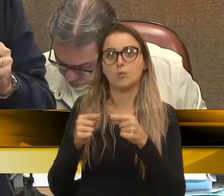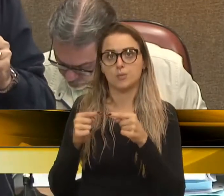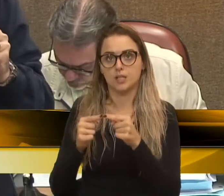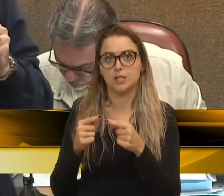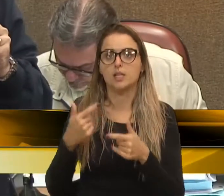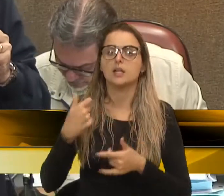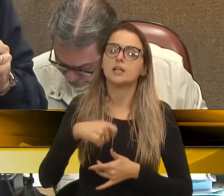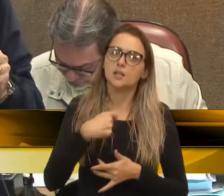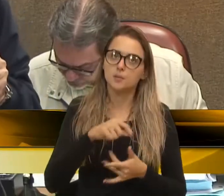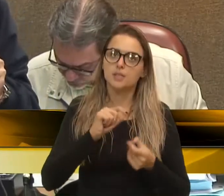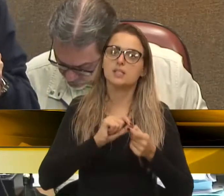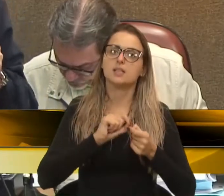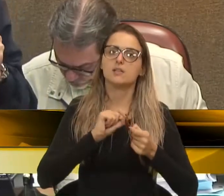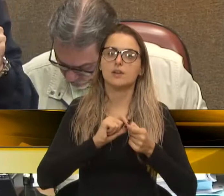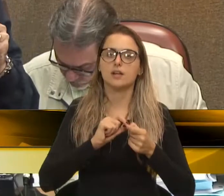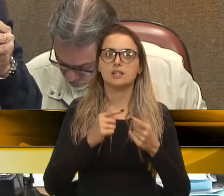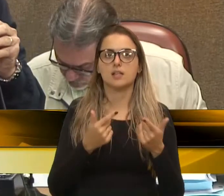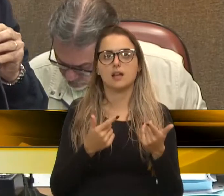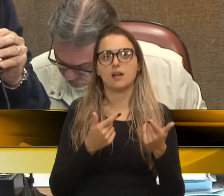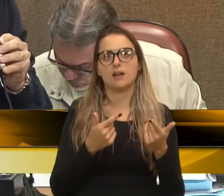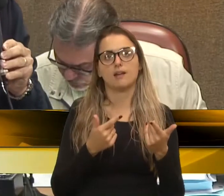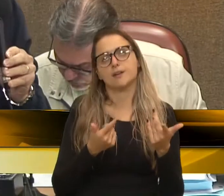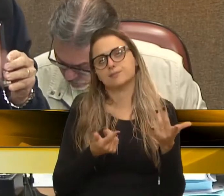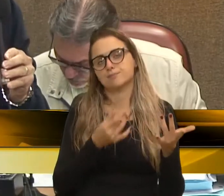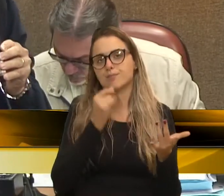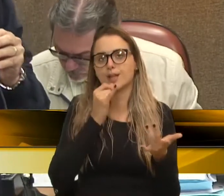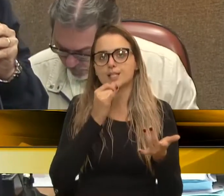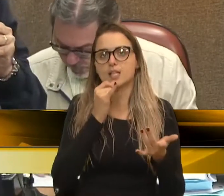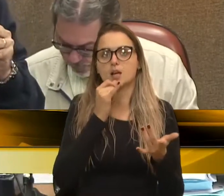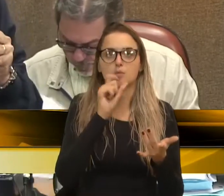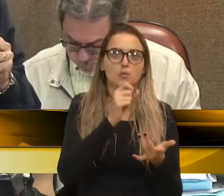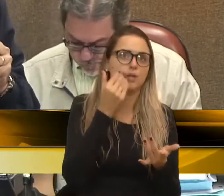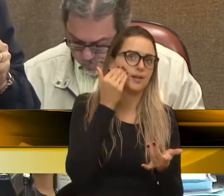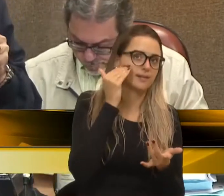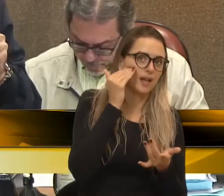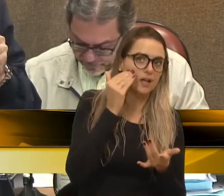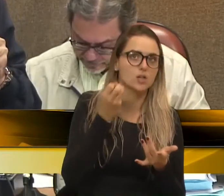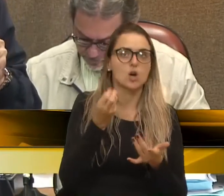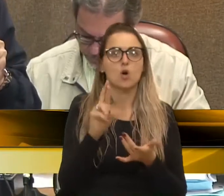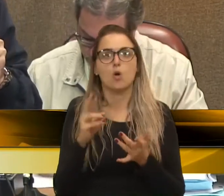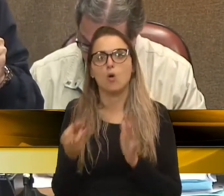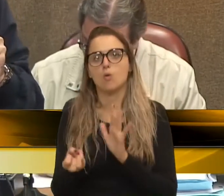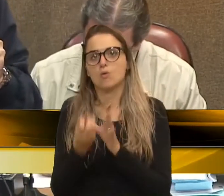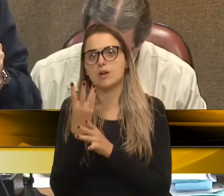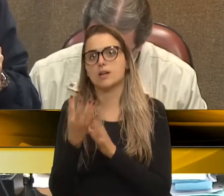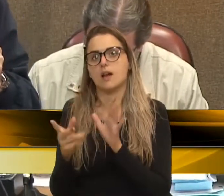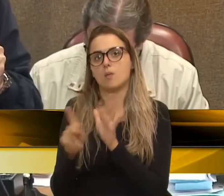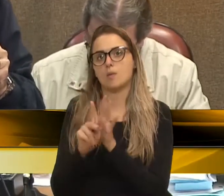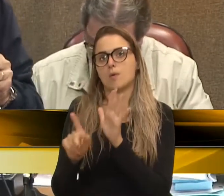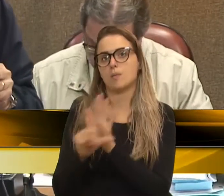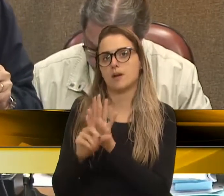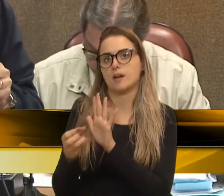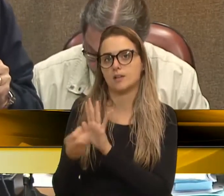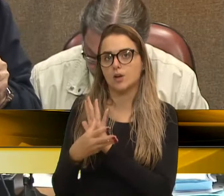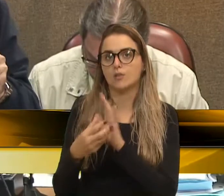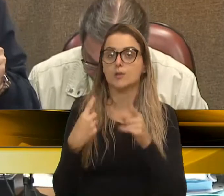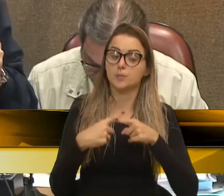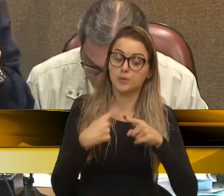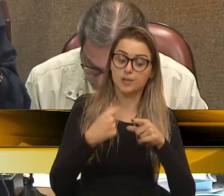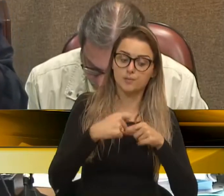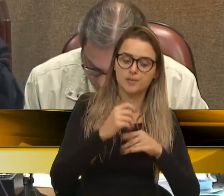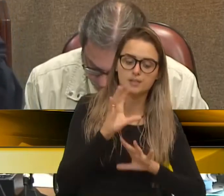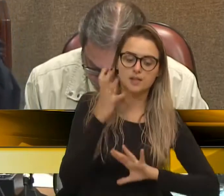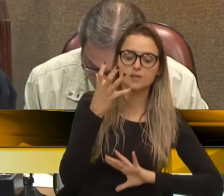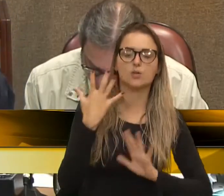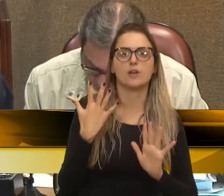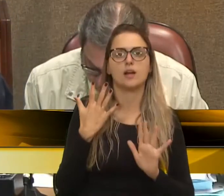tratadas de forma pontual, mediante um entendimento, uma legislação, uma lei especial, porque nós precisamos resolver, né, e